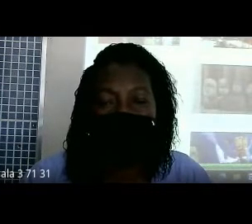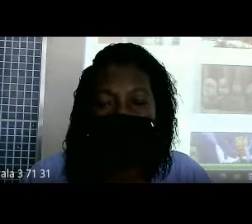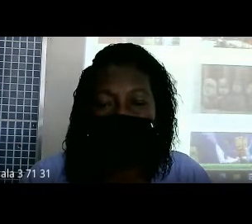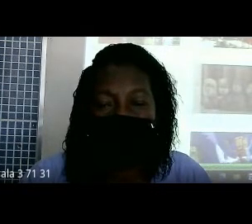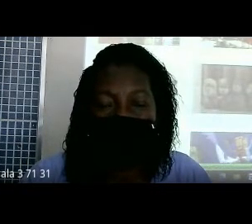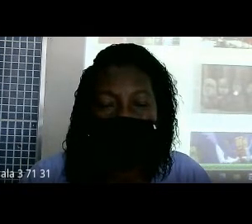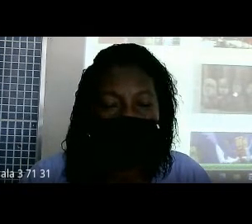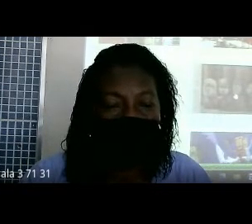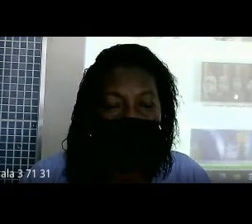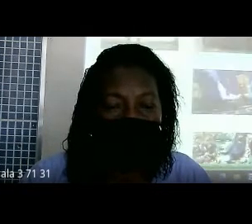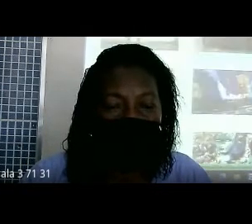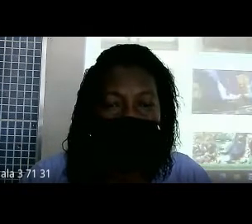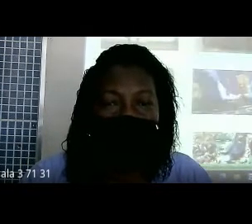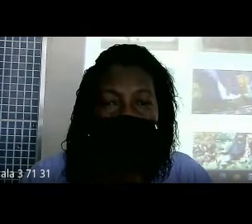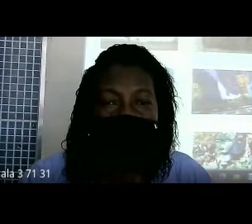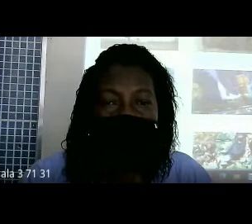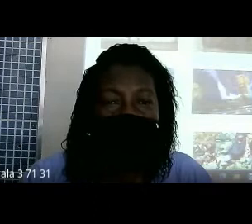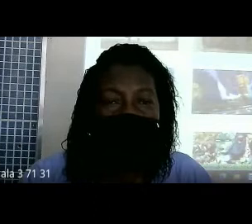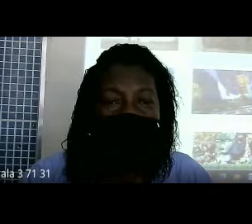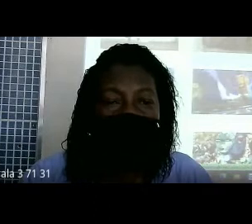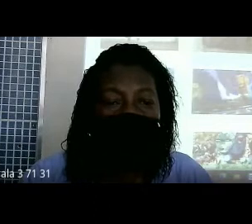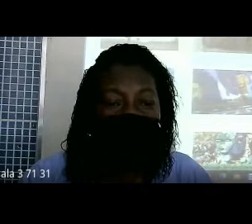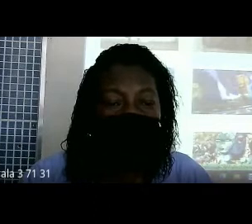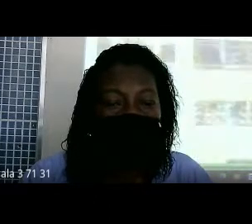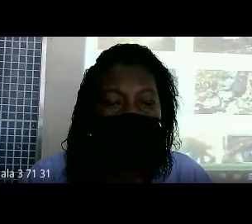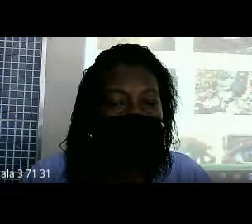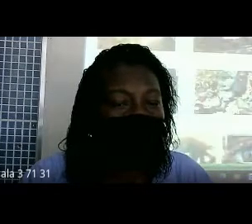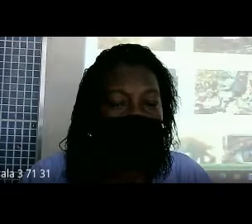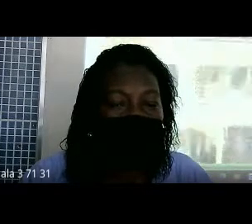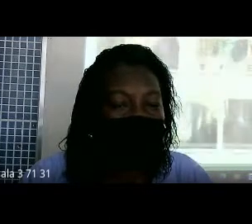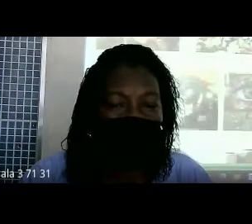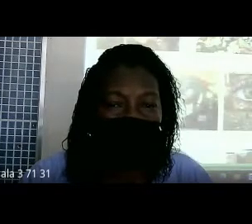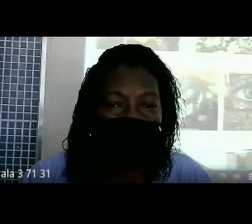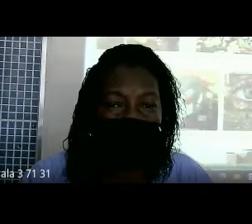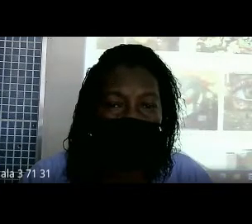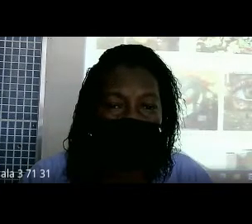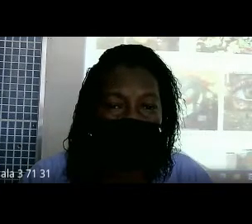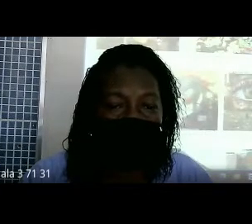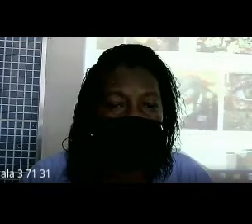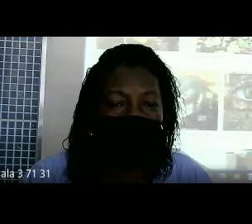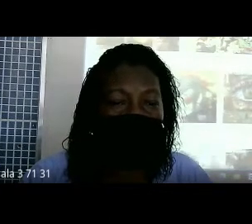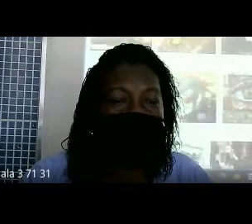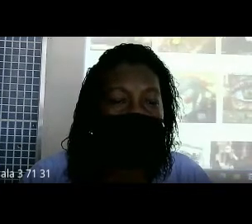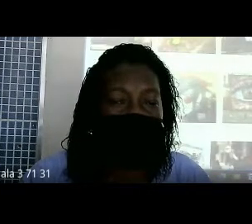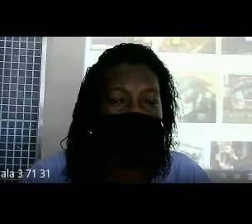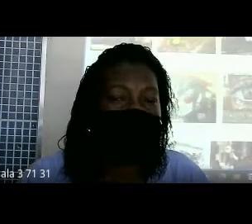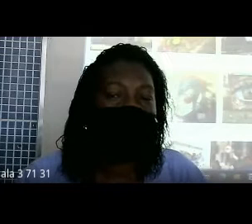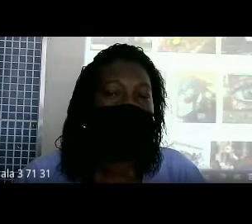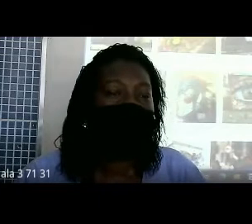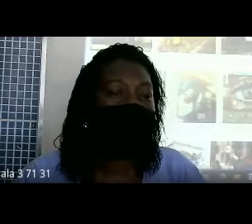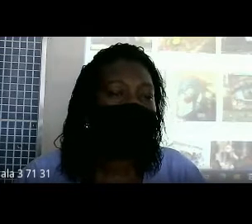ficando repetitiva com relação a isso. Vamos ver uma outro tipo de ideia,